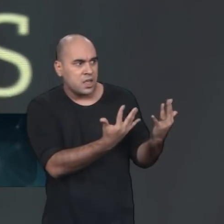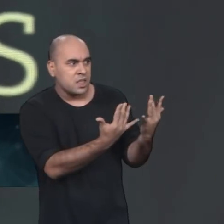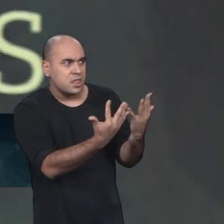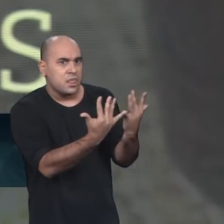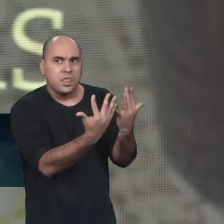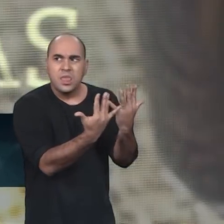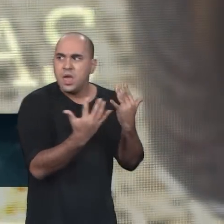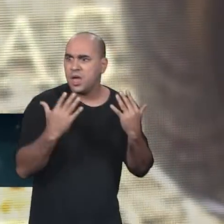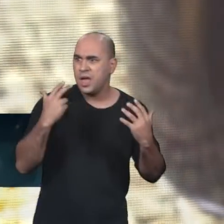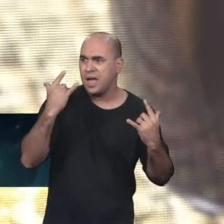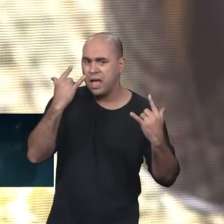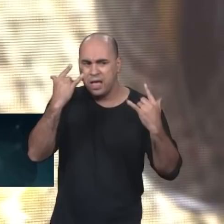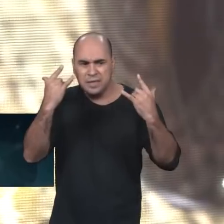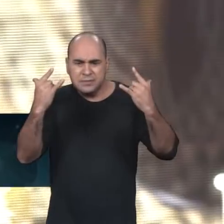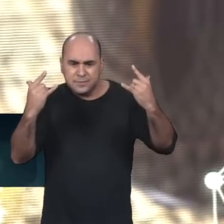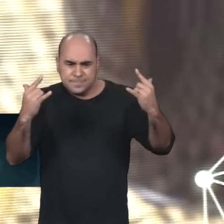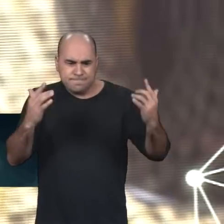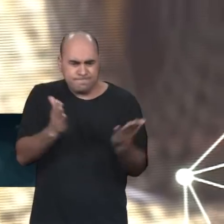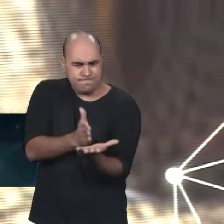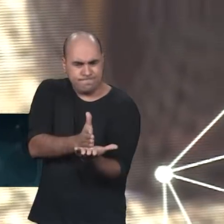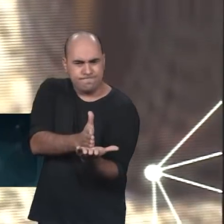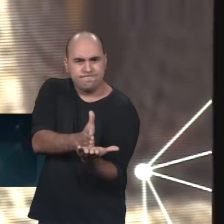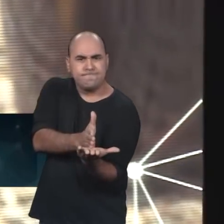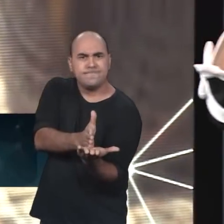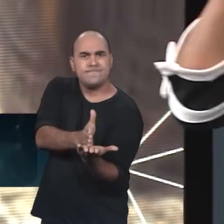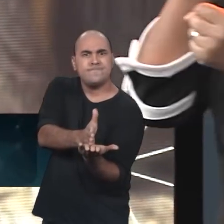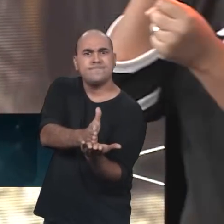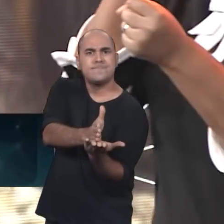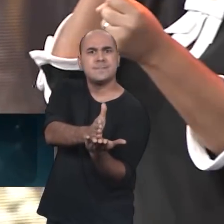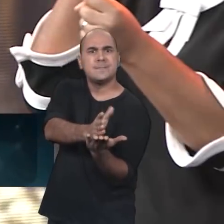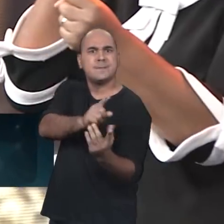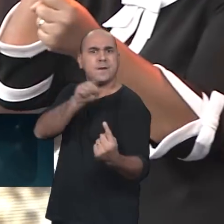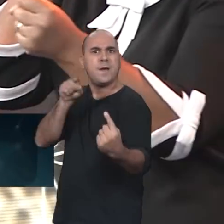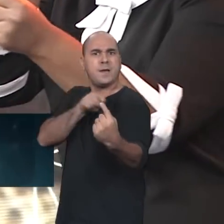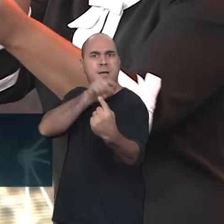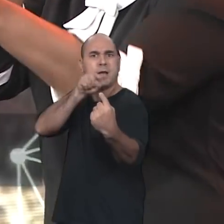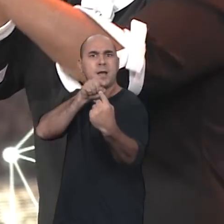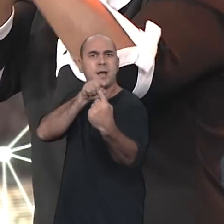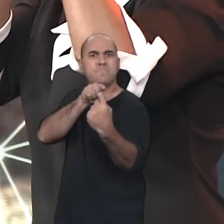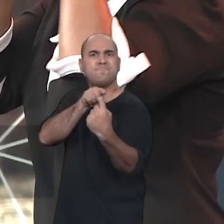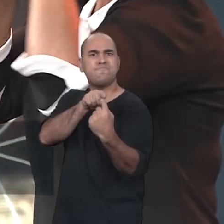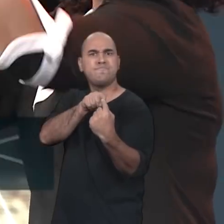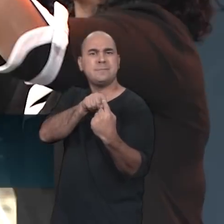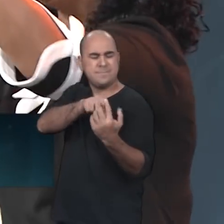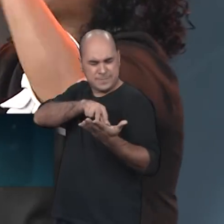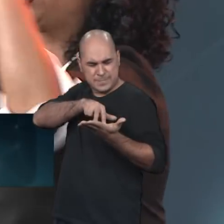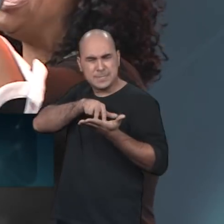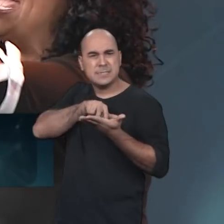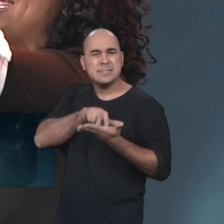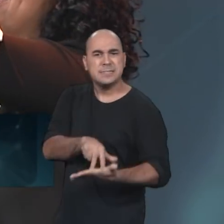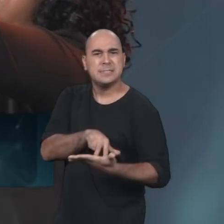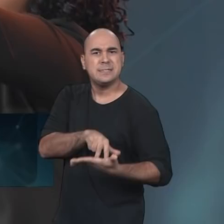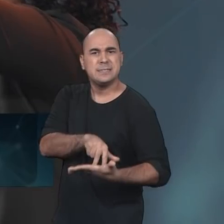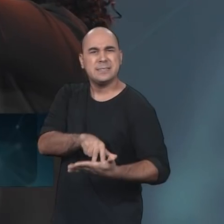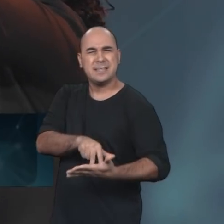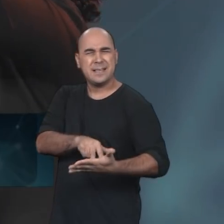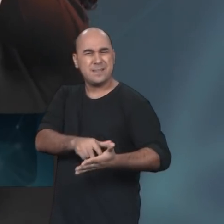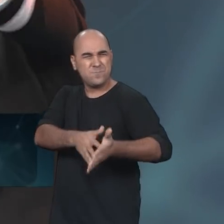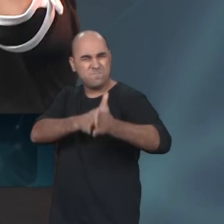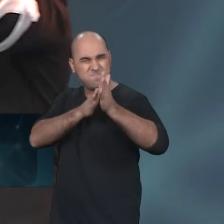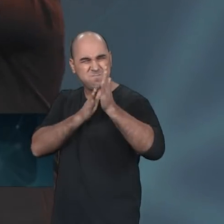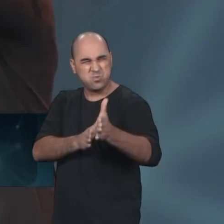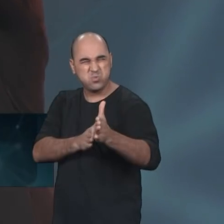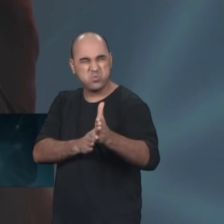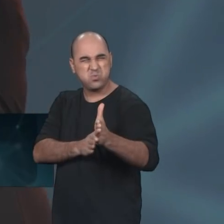embarcação. É preciso ter um rumo bem seguro a